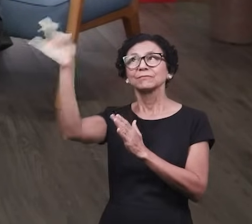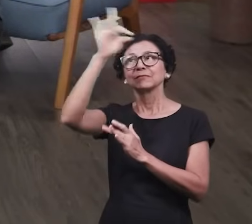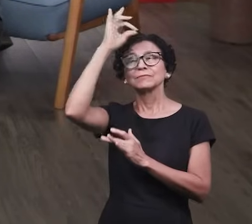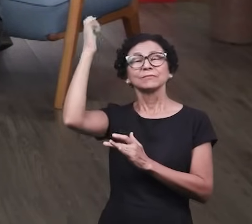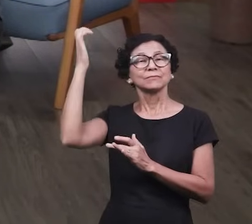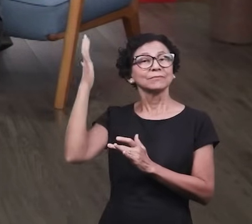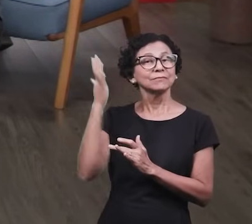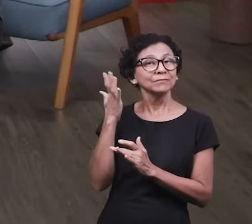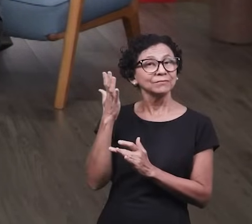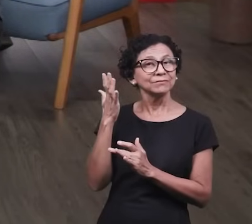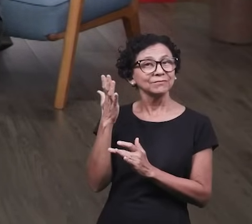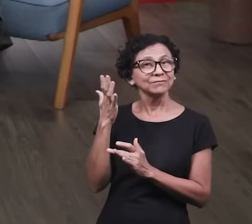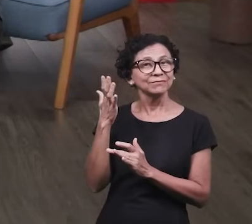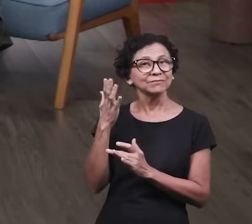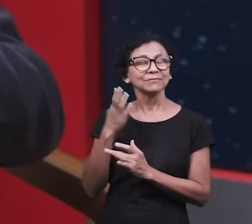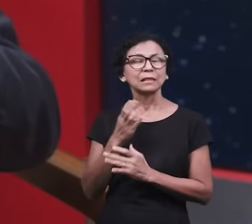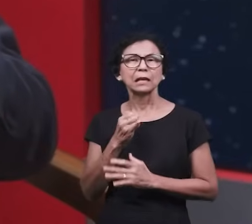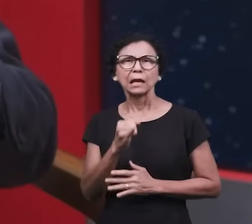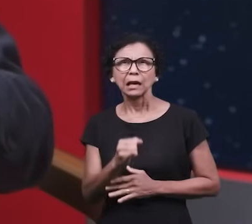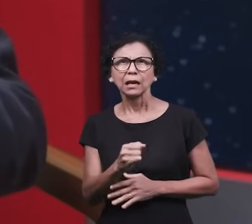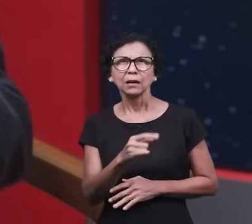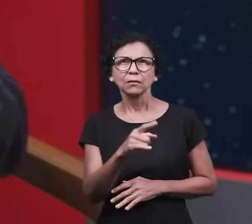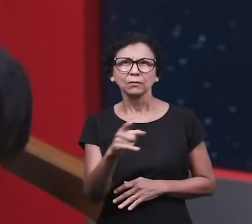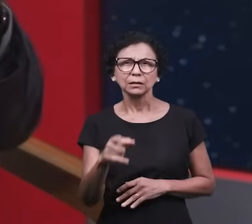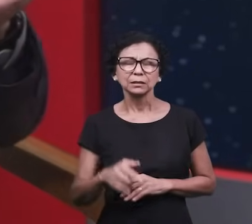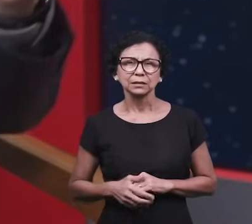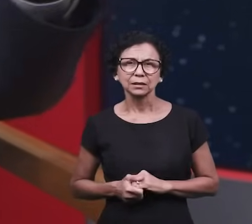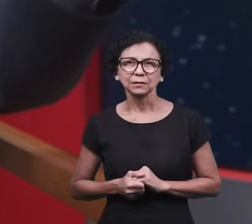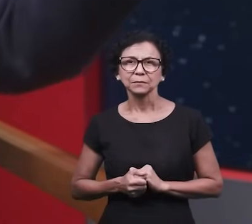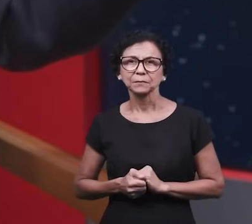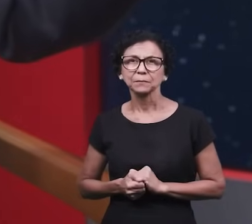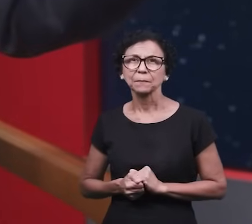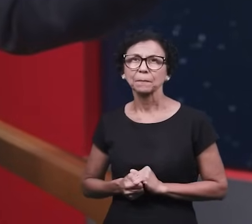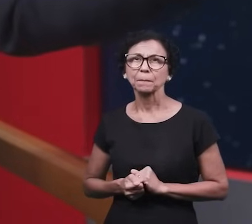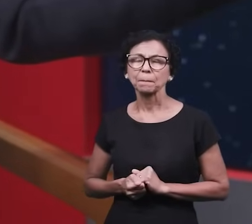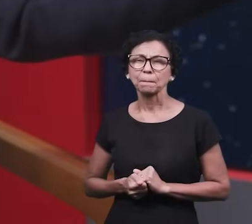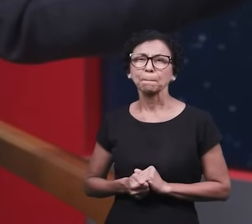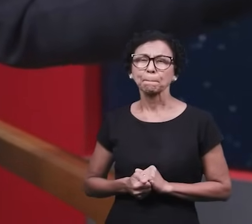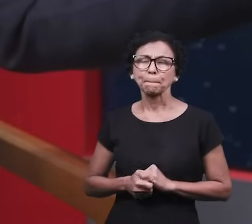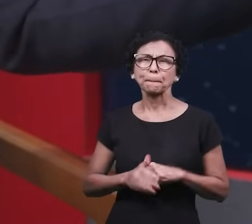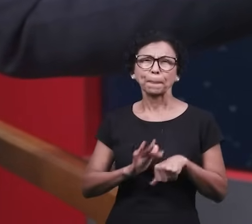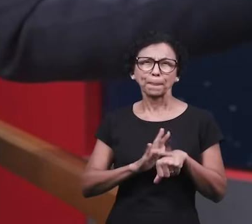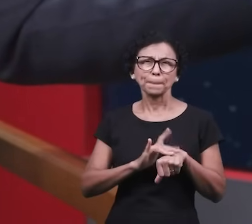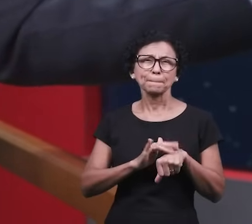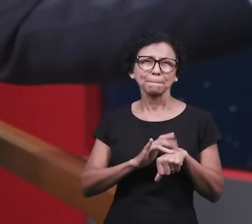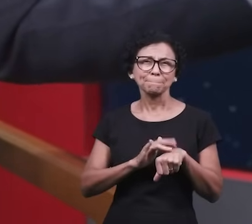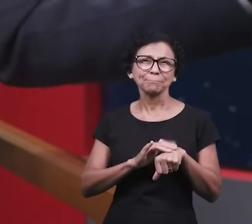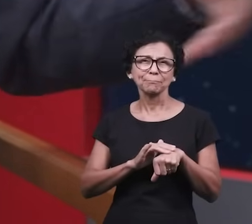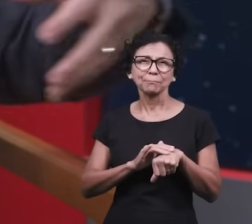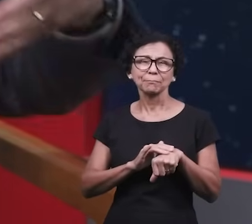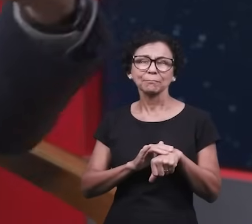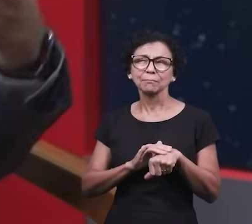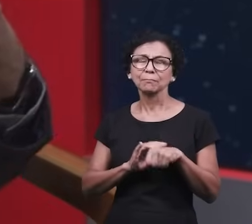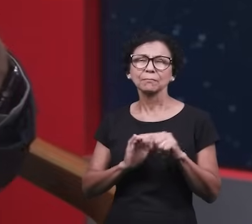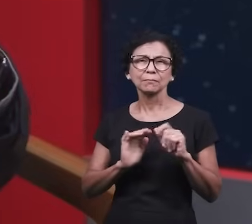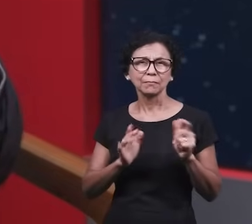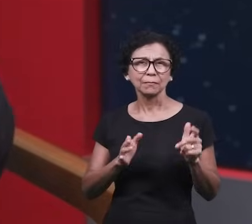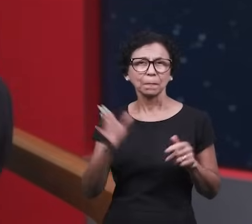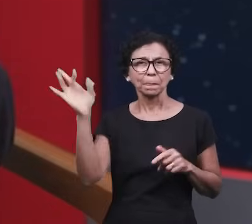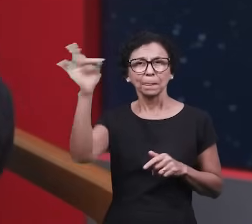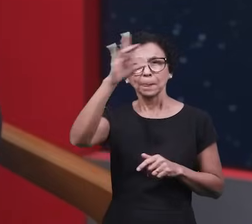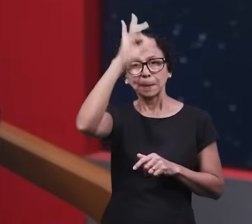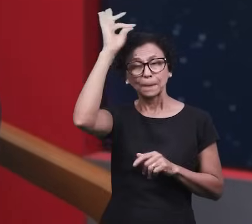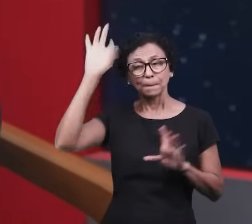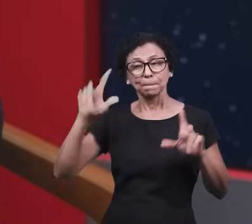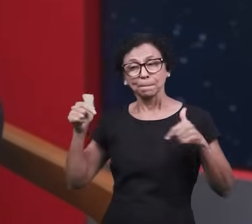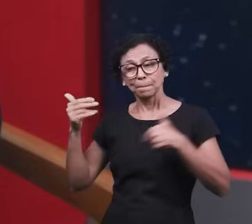sinal. Então, se está doente, o Espírito Santo pode agir no corpo,